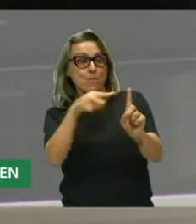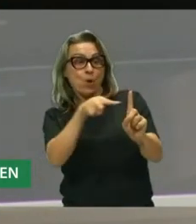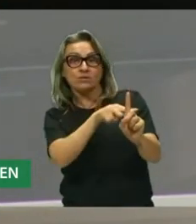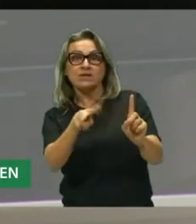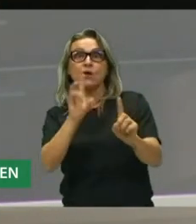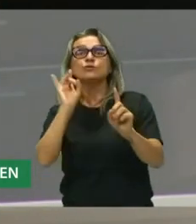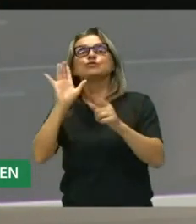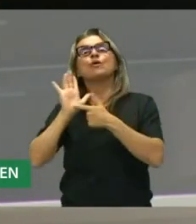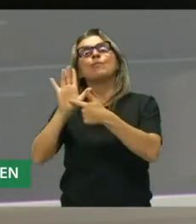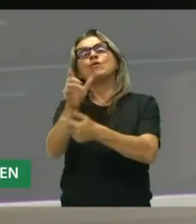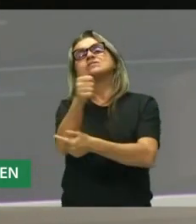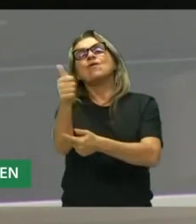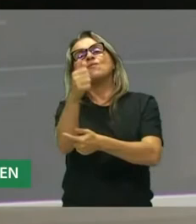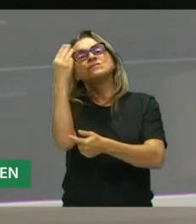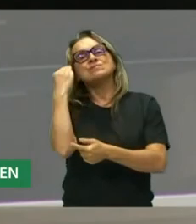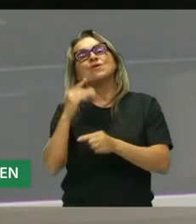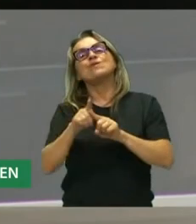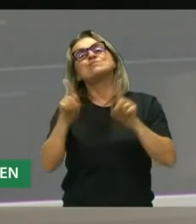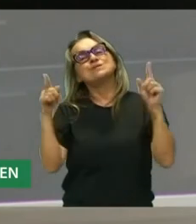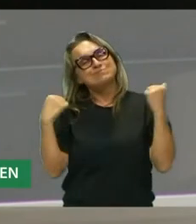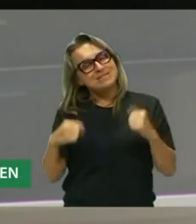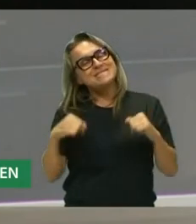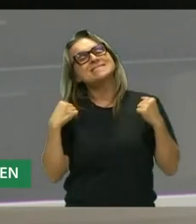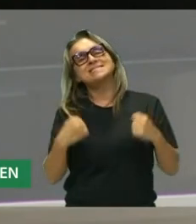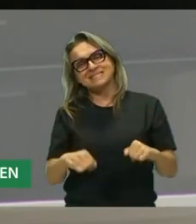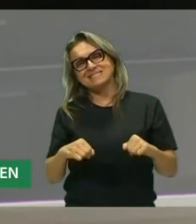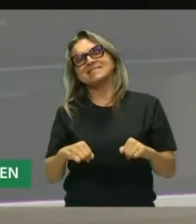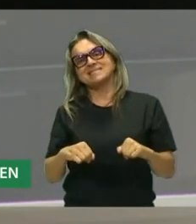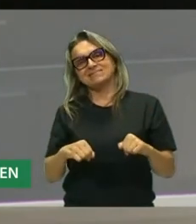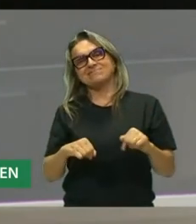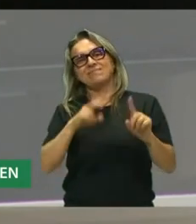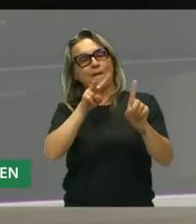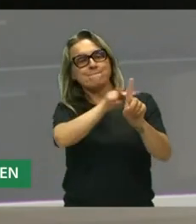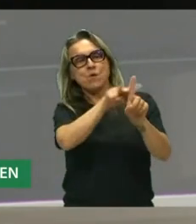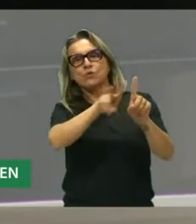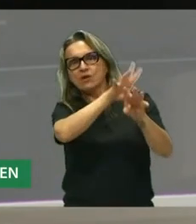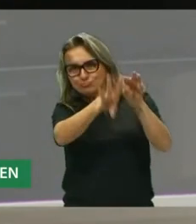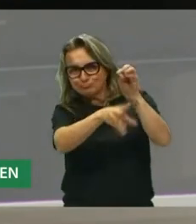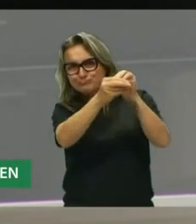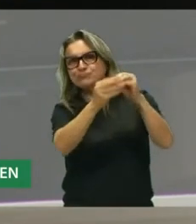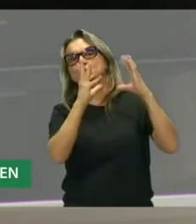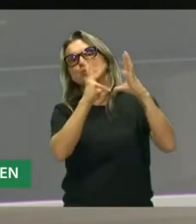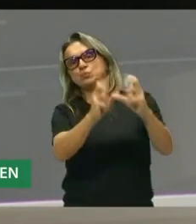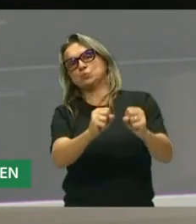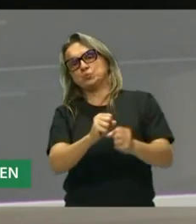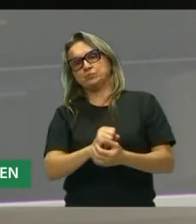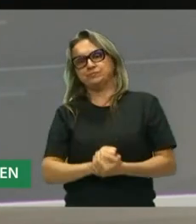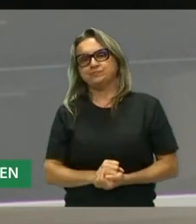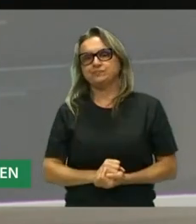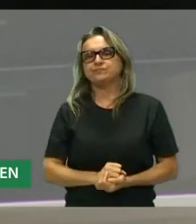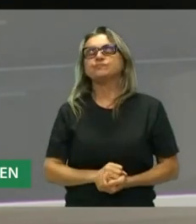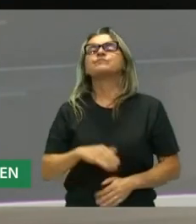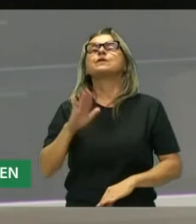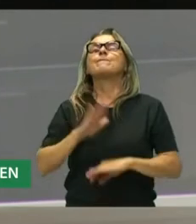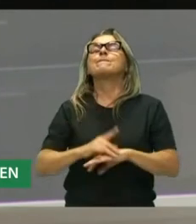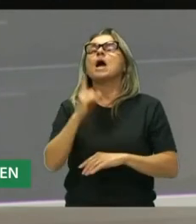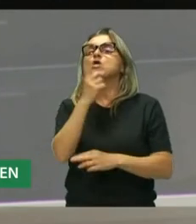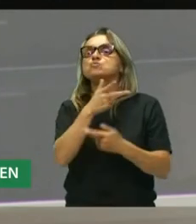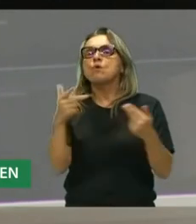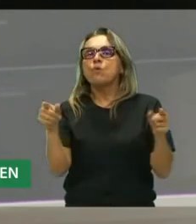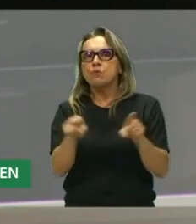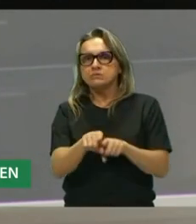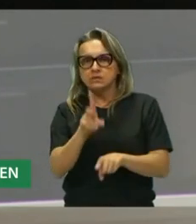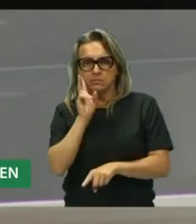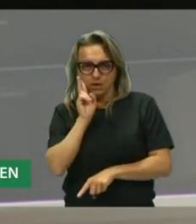a iniciativa de declarar quanto que é importante que isso venha para o portal da transparência. E, inclusive, uma outra coisa que eu vi que não